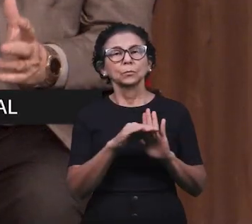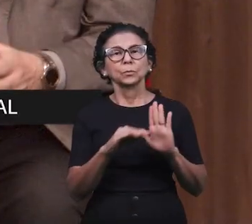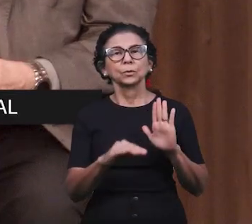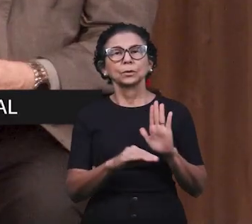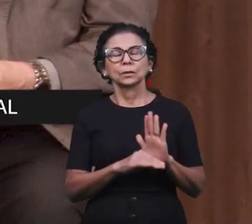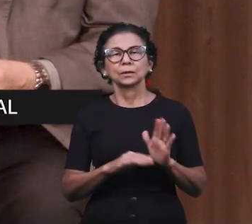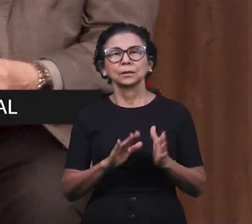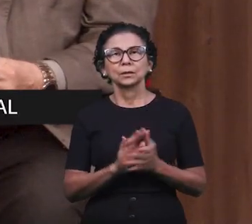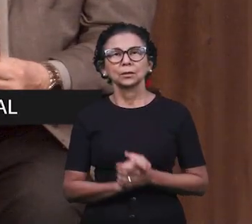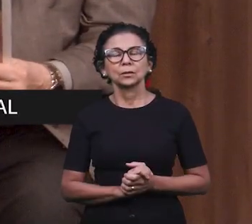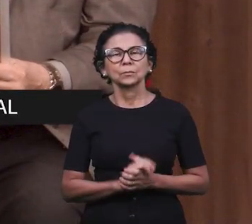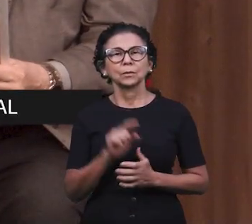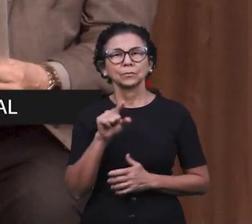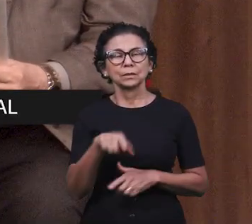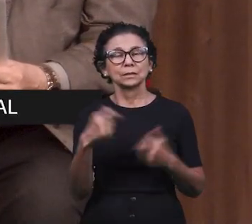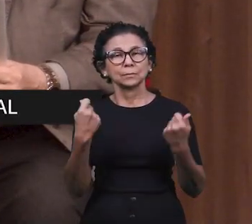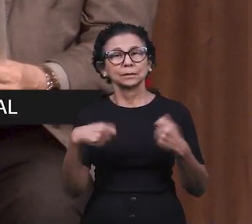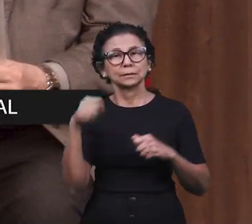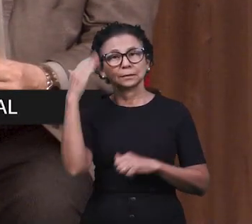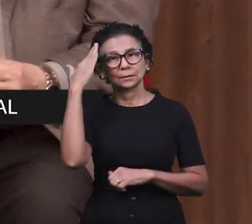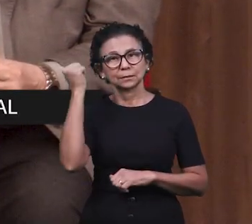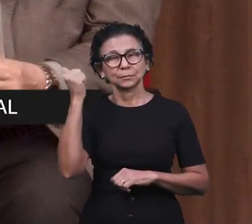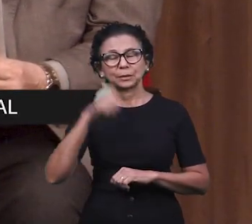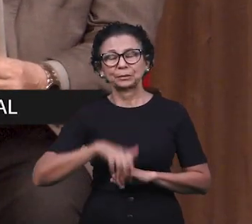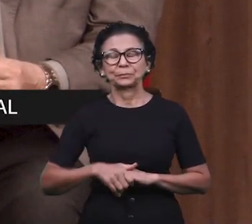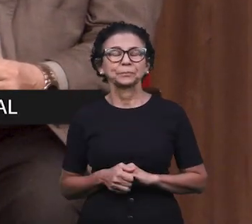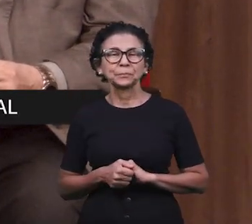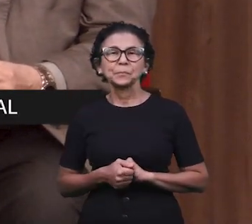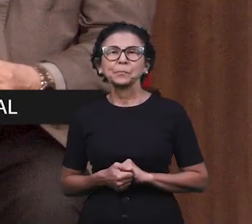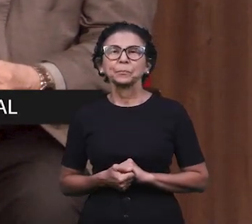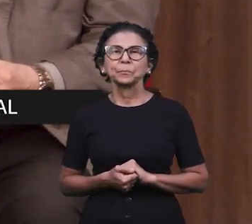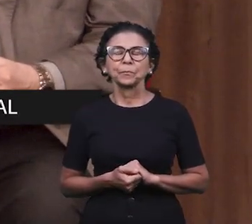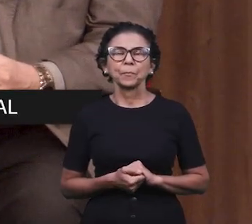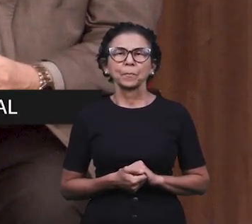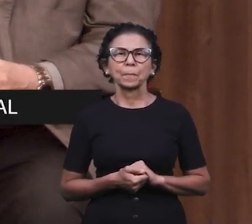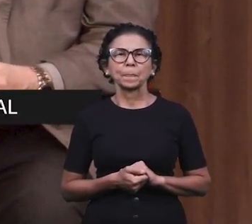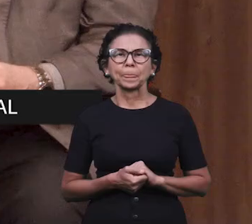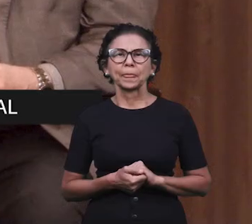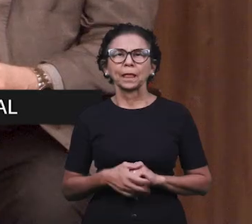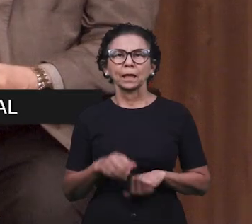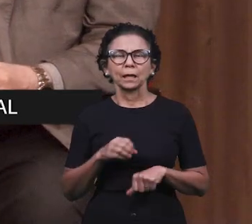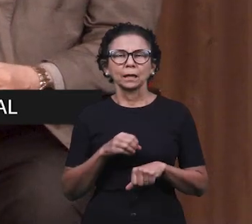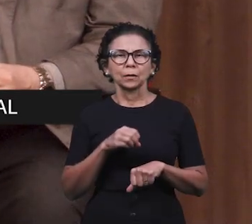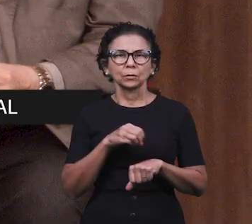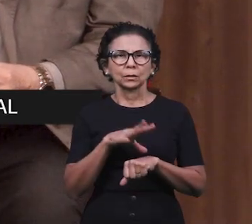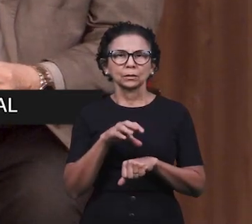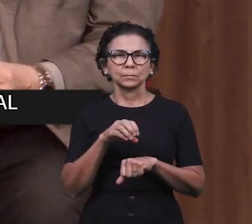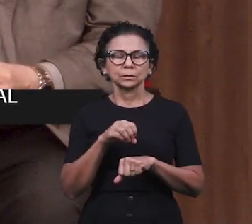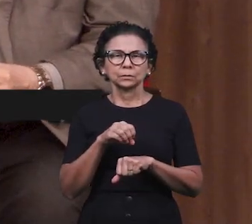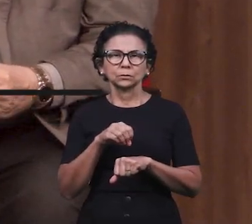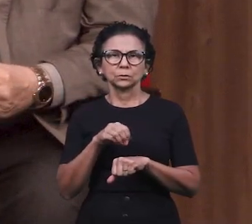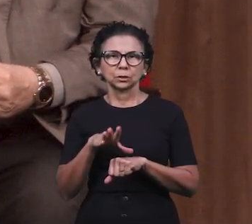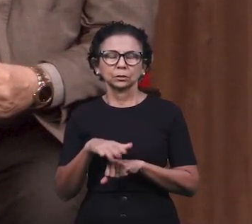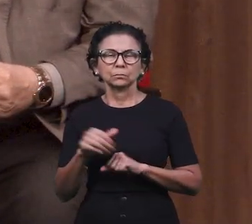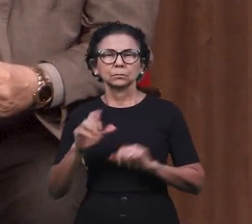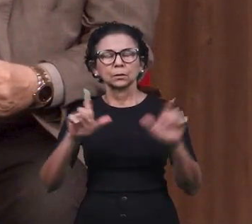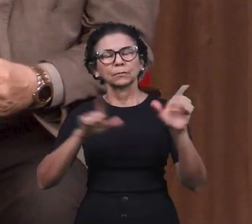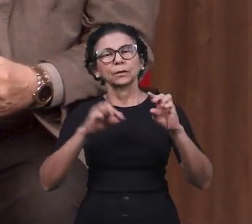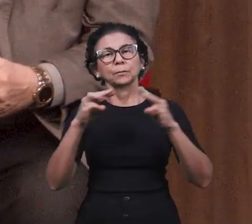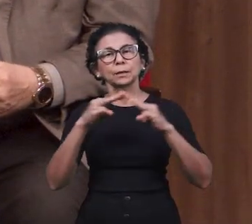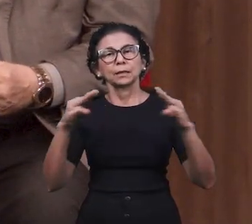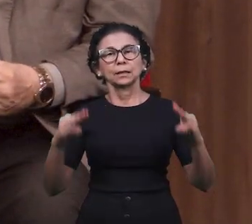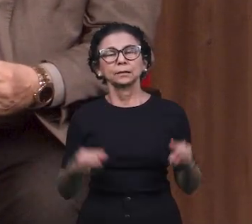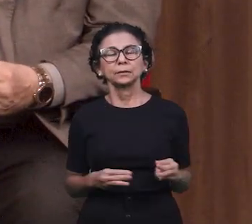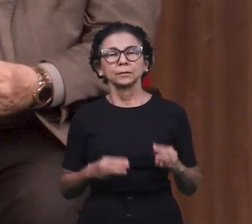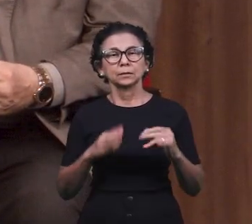programa Você Precisa Saber. Nós estamos transmitindo pela TV Manaim e também pelo nosso canal oficial do